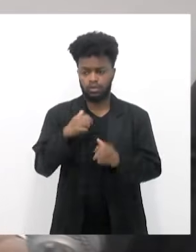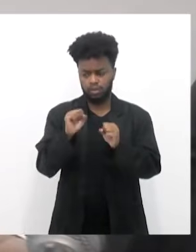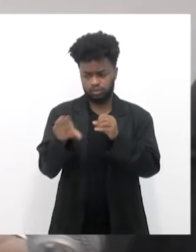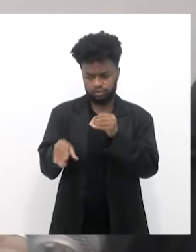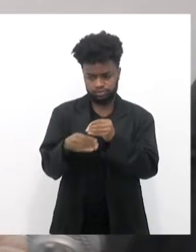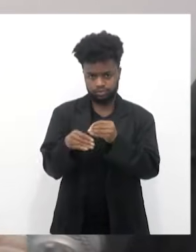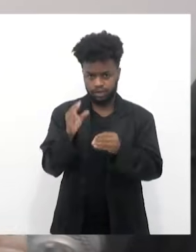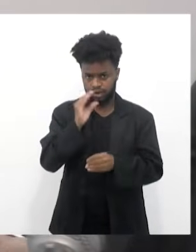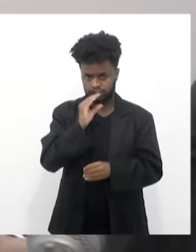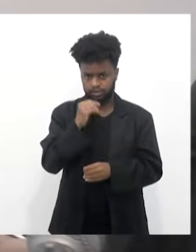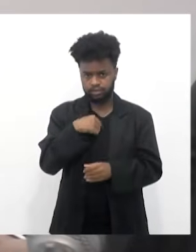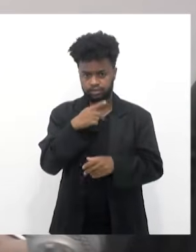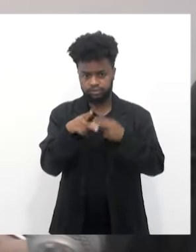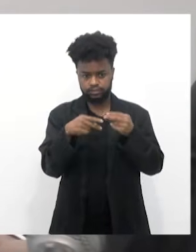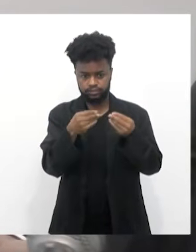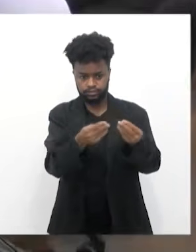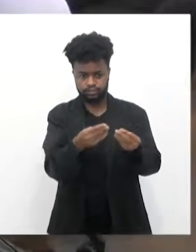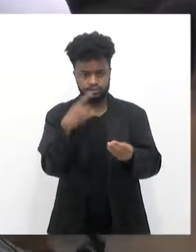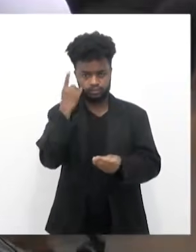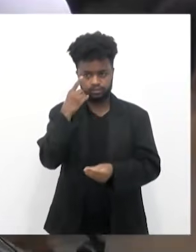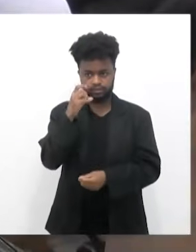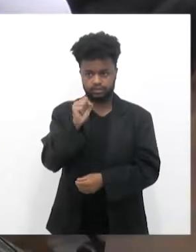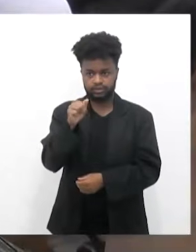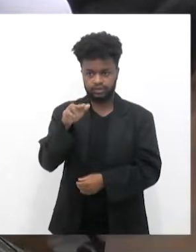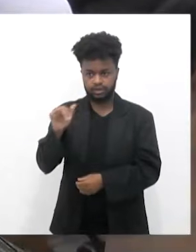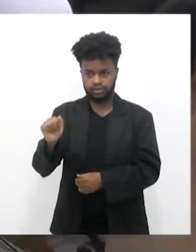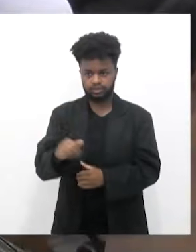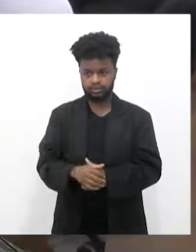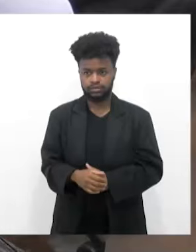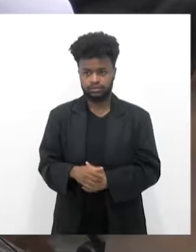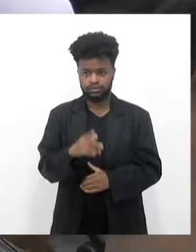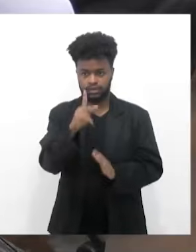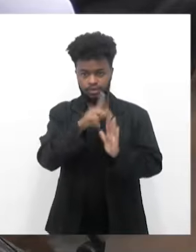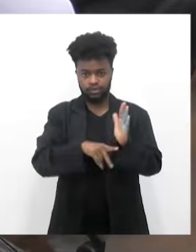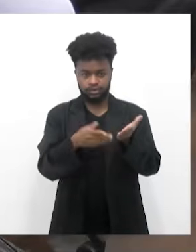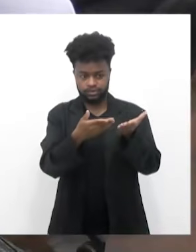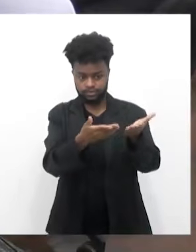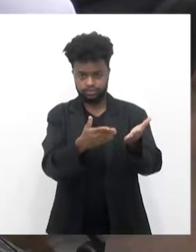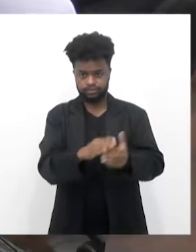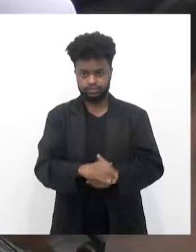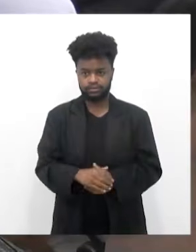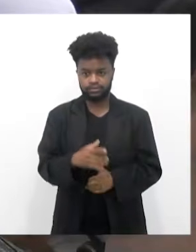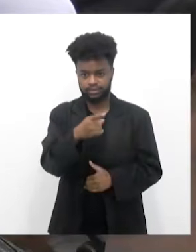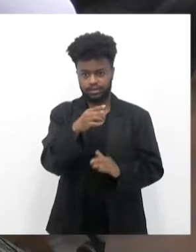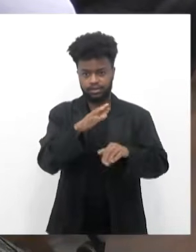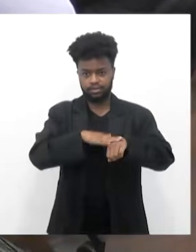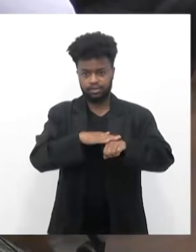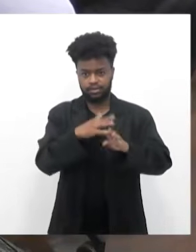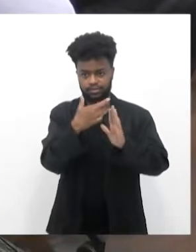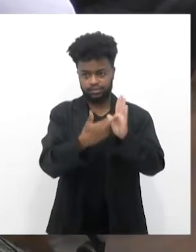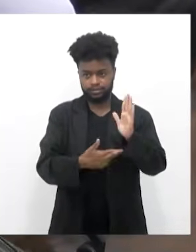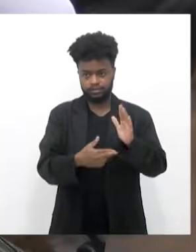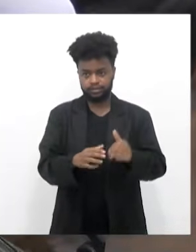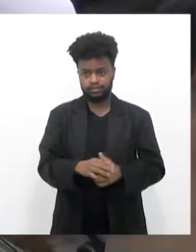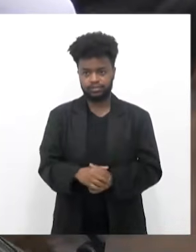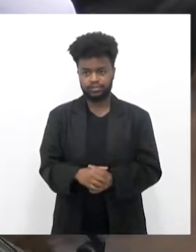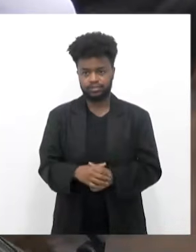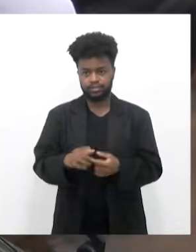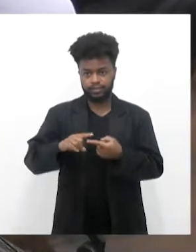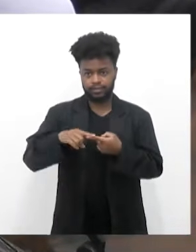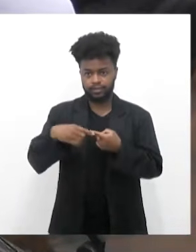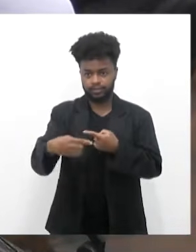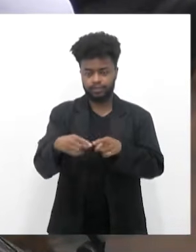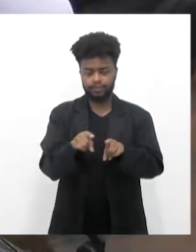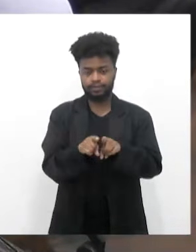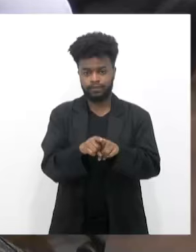rapidamente? Por favor. Aproveitar e já dar um presente para a deputada Sara Pôncio, que são esses projetos aqui para a relatoria dela, por favor. E daqui a pouco está chegando para